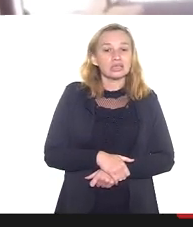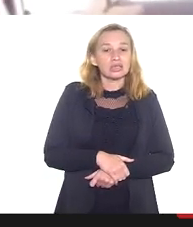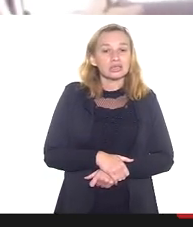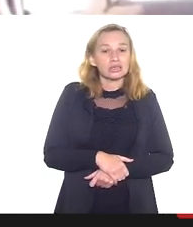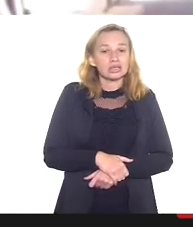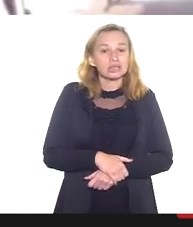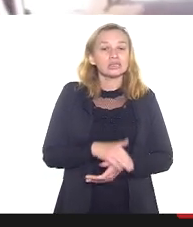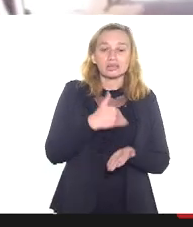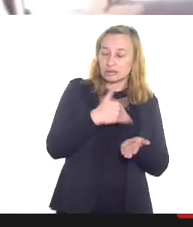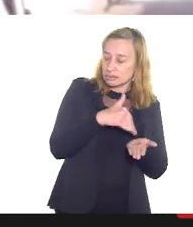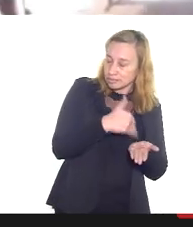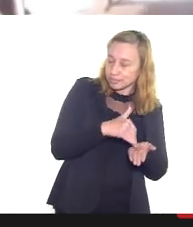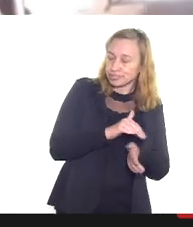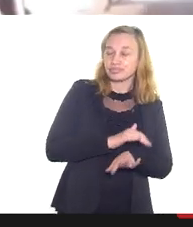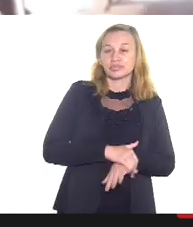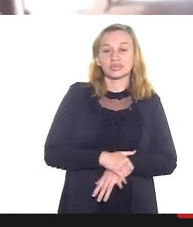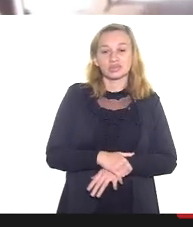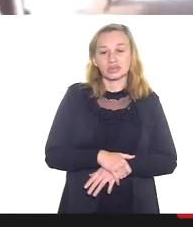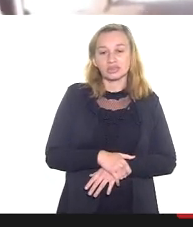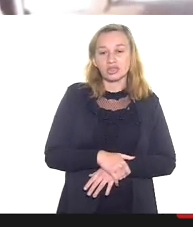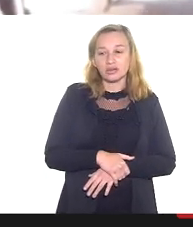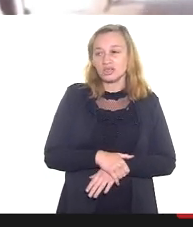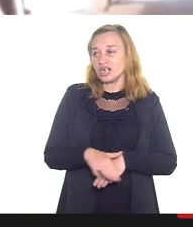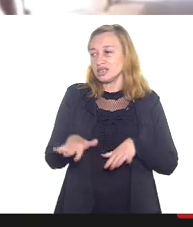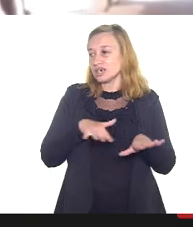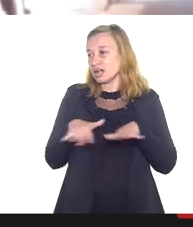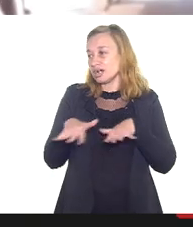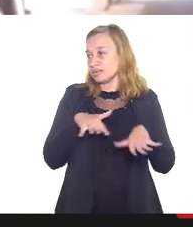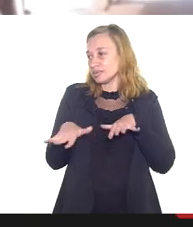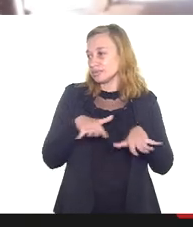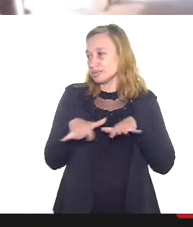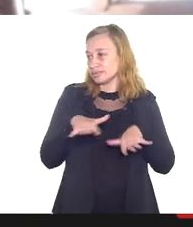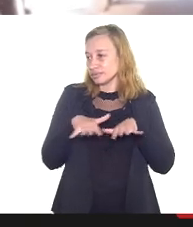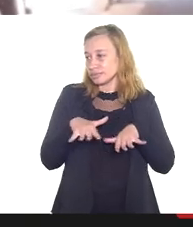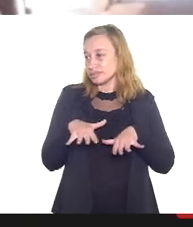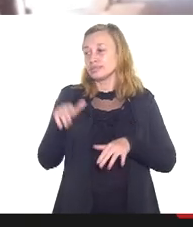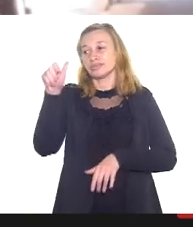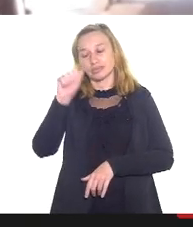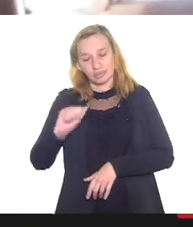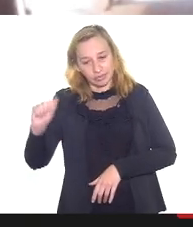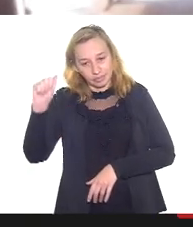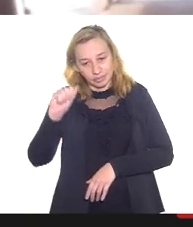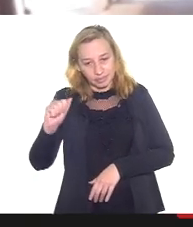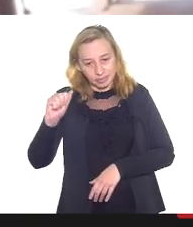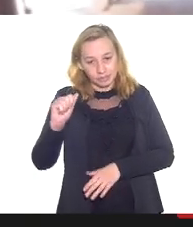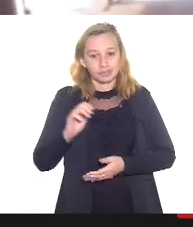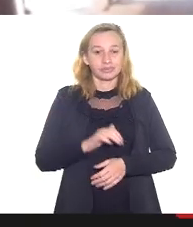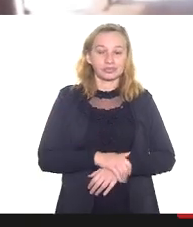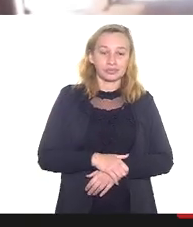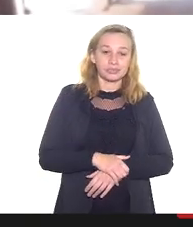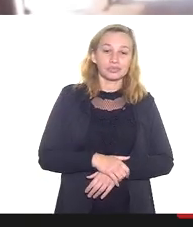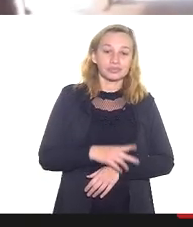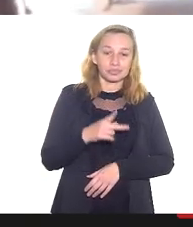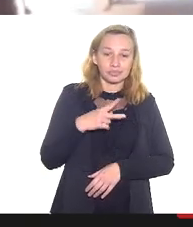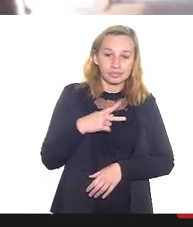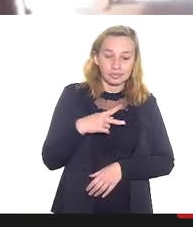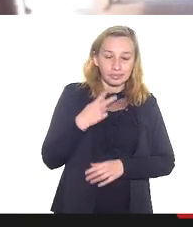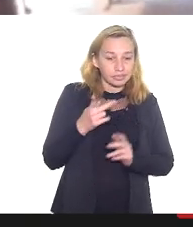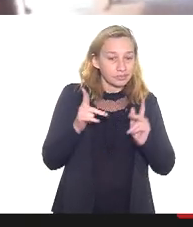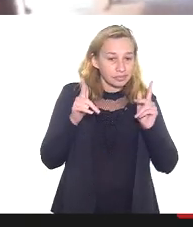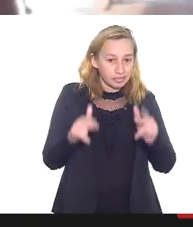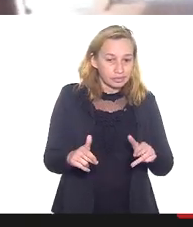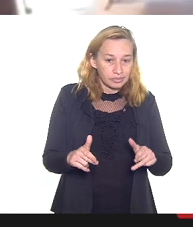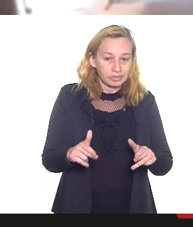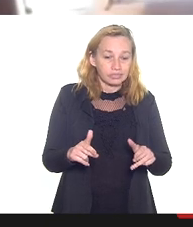o pessoal da secretaria, aos movimentos, às associações, e afirmar as palavras iniciais